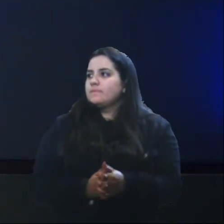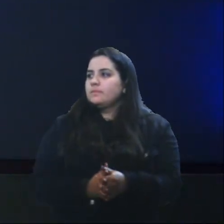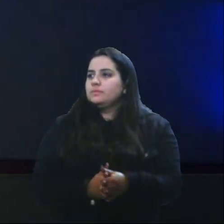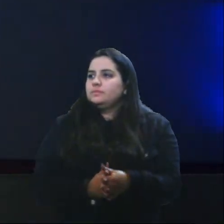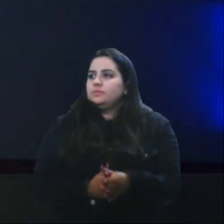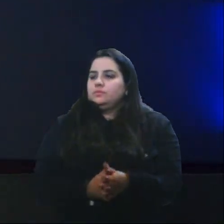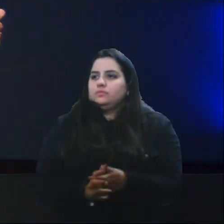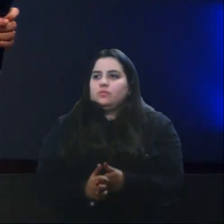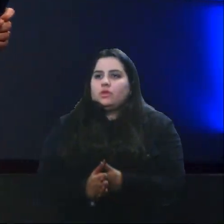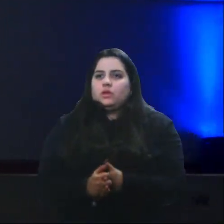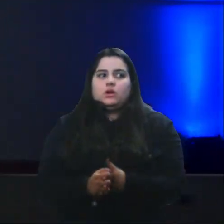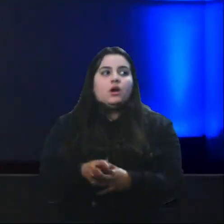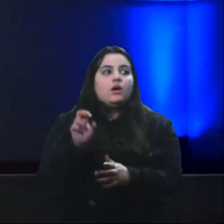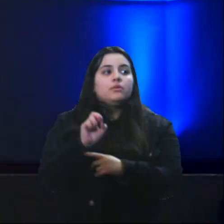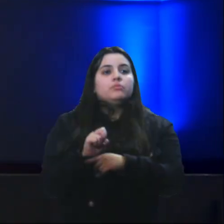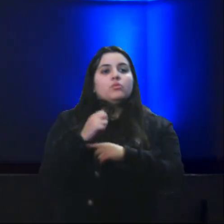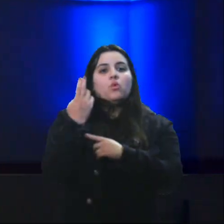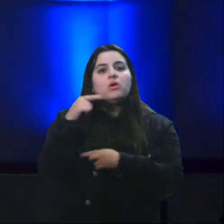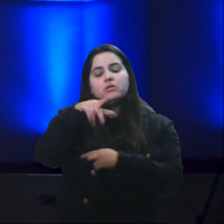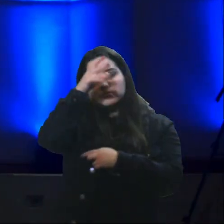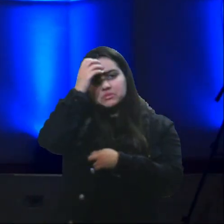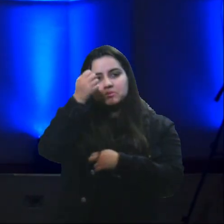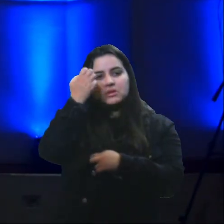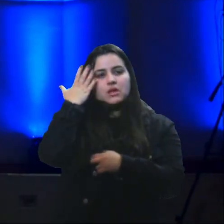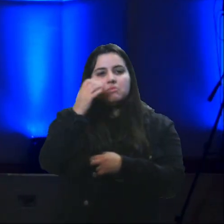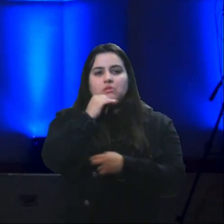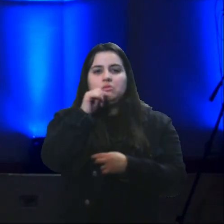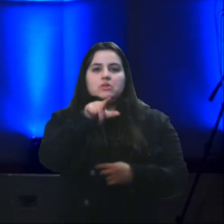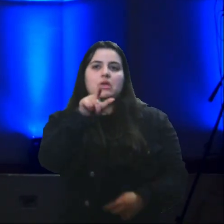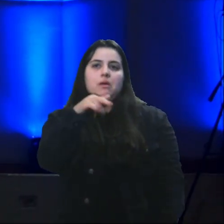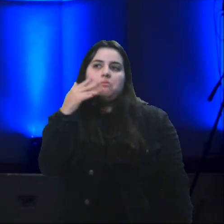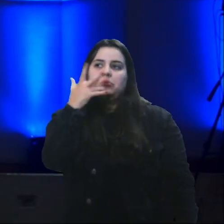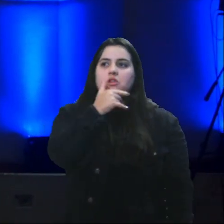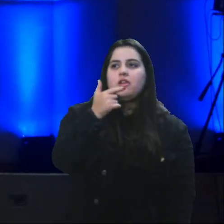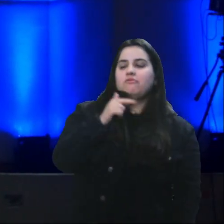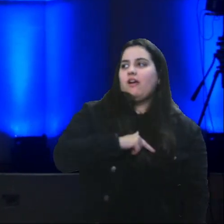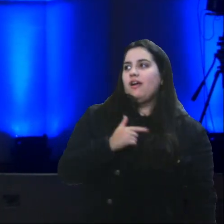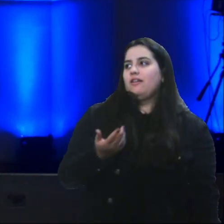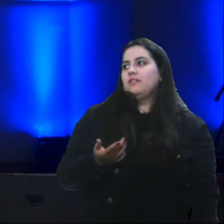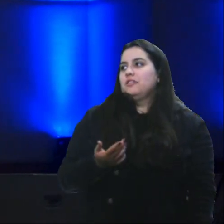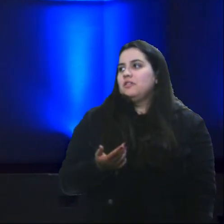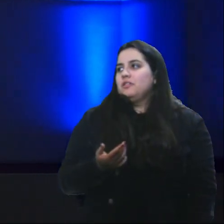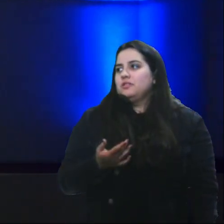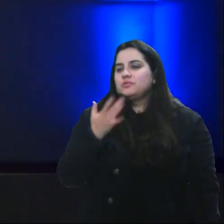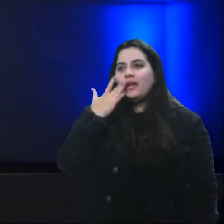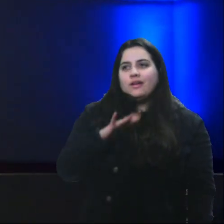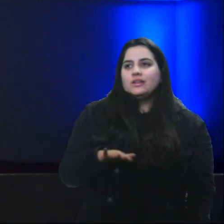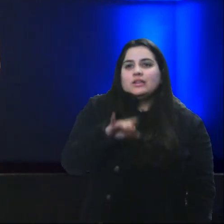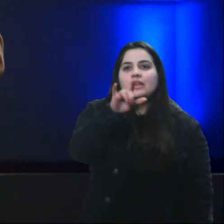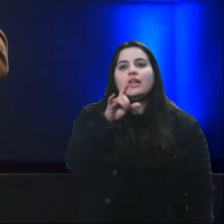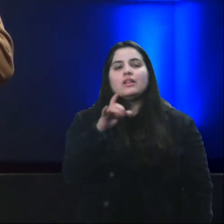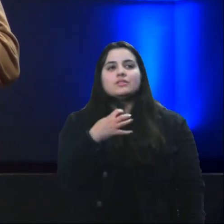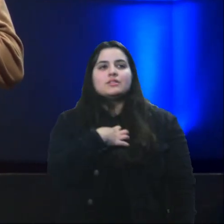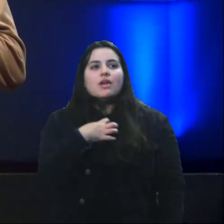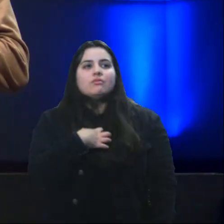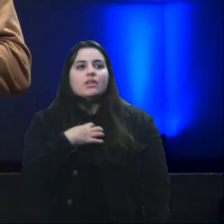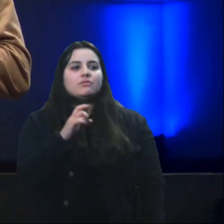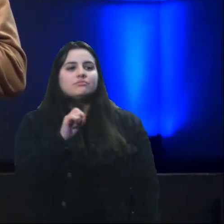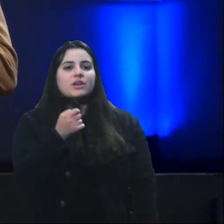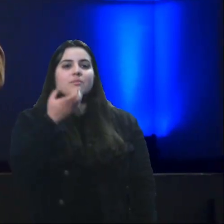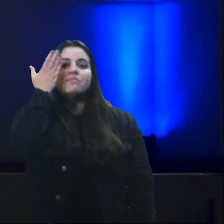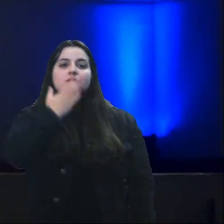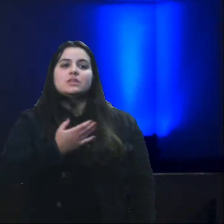ou elas esquecem do que você está vestindo, se você é bonito, se você é feio, e elas começam a sentir a presença de